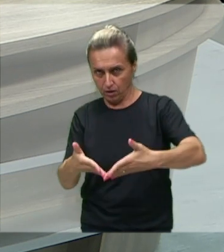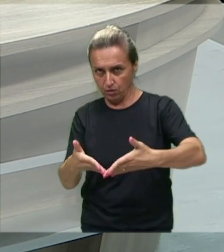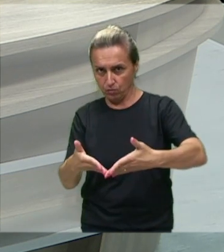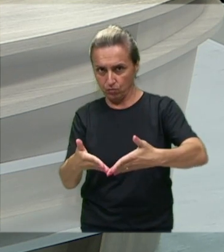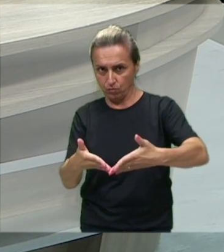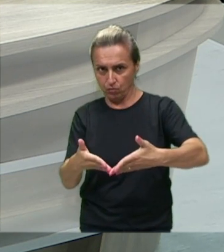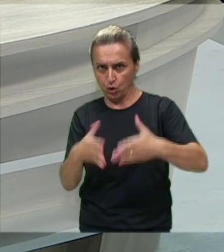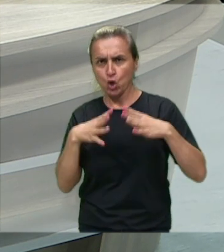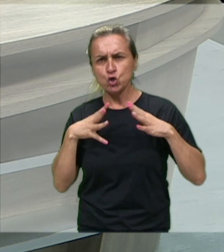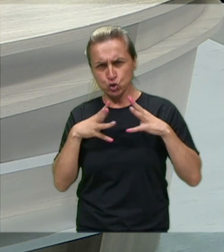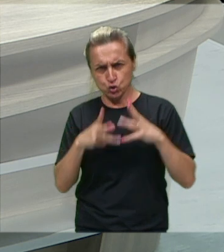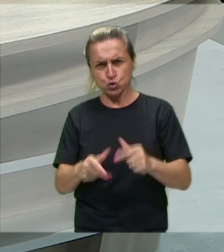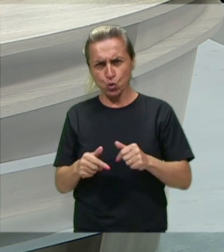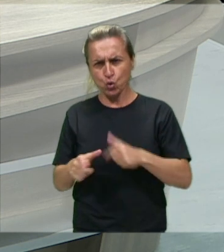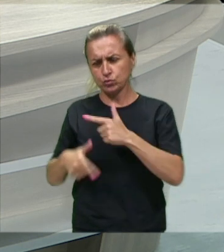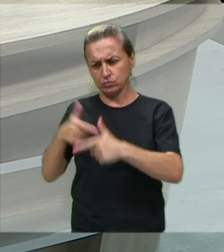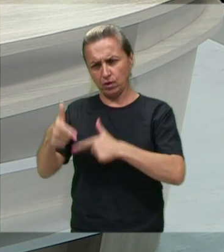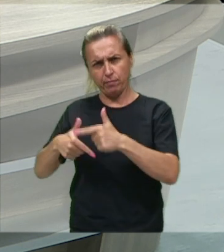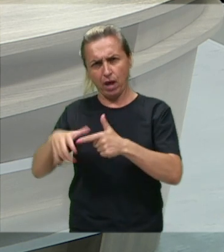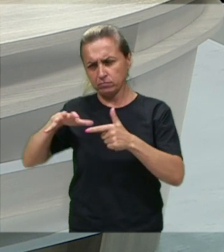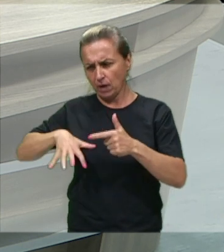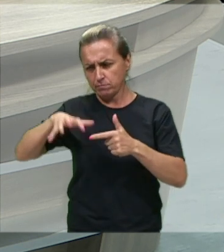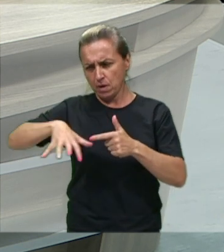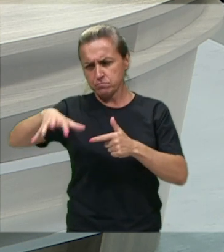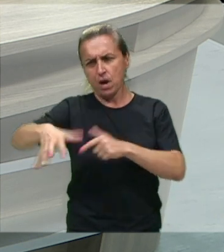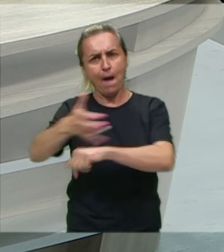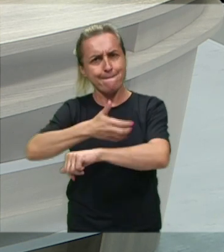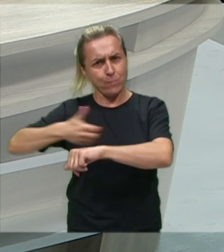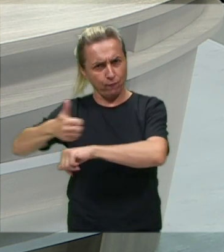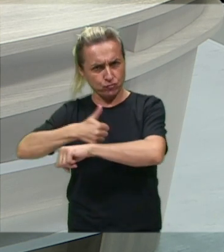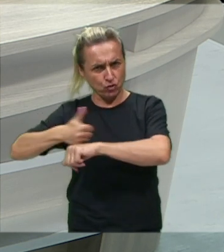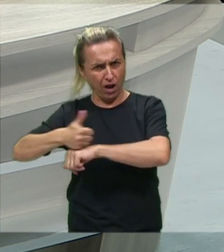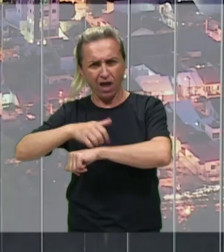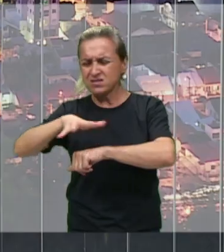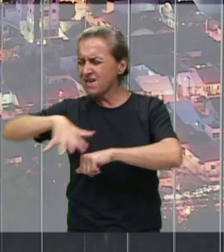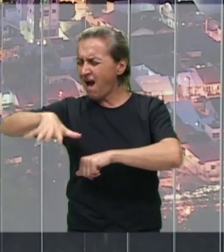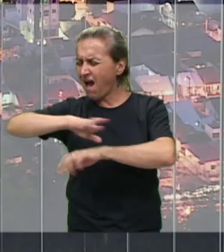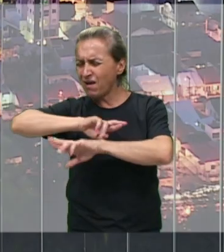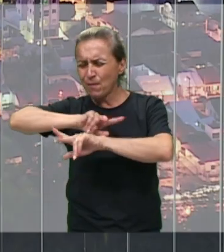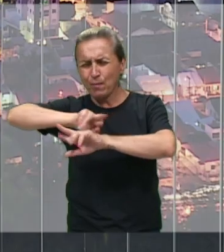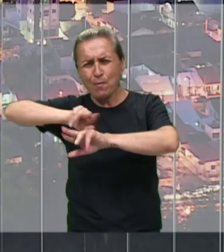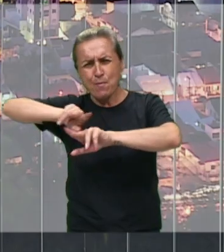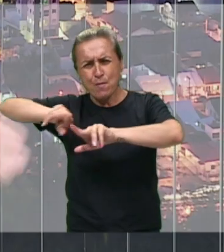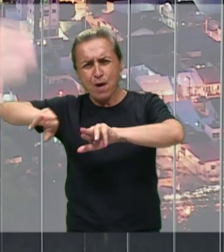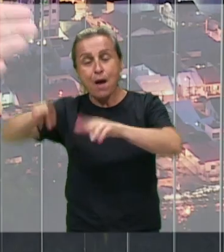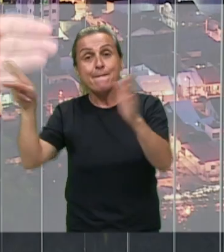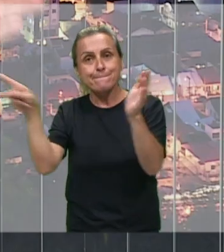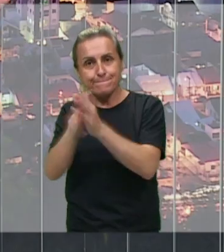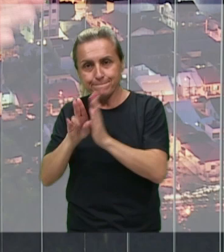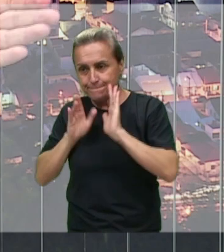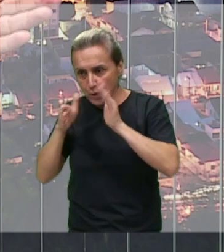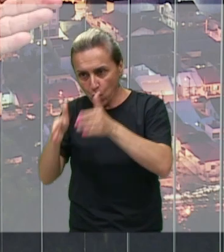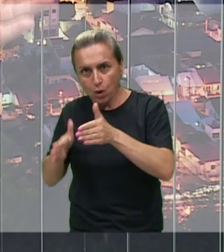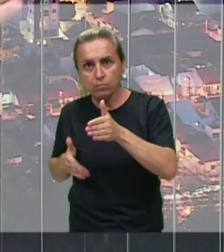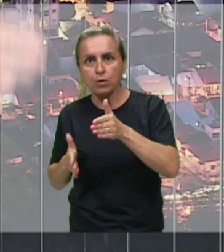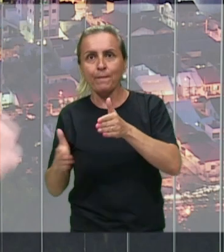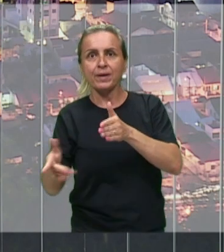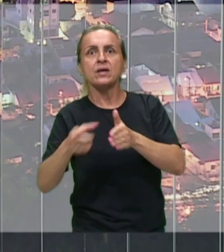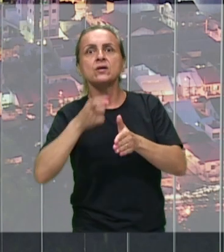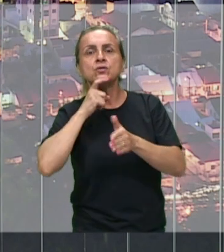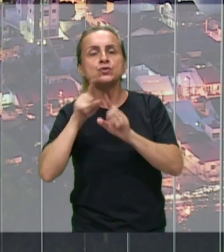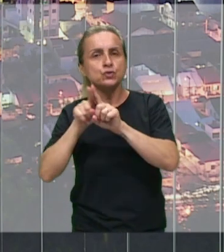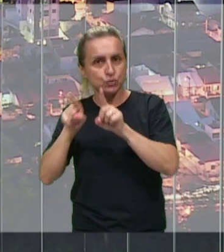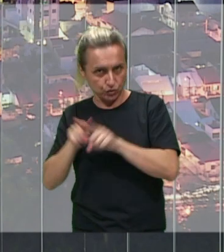tem toda uma cadeia de trabalho de profissionais das mais diversas áreas que é para esse pessoal que você está